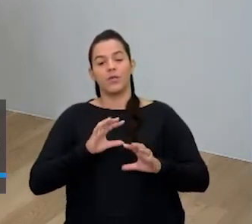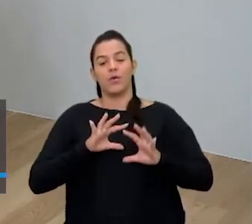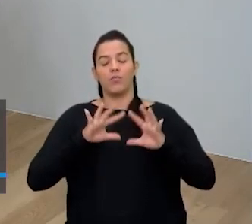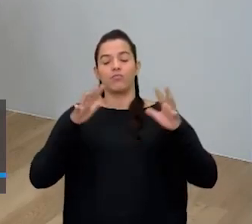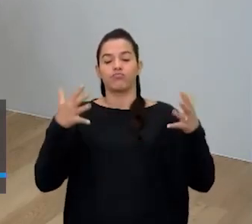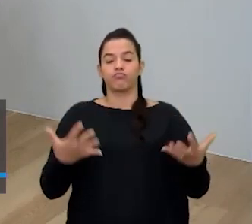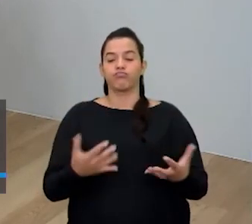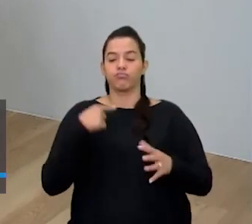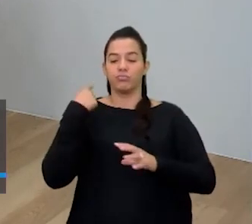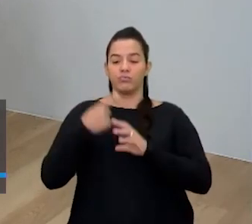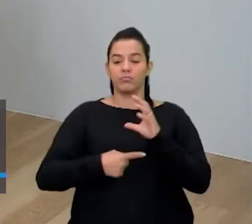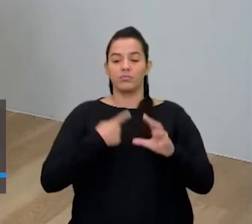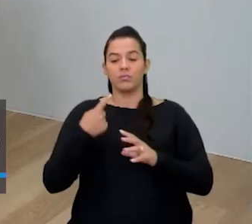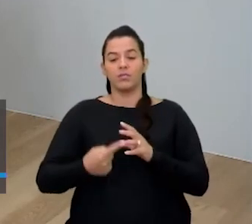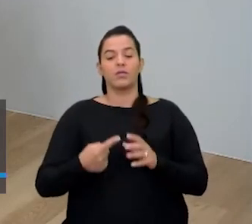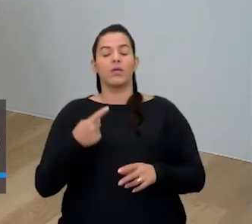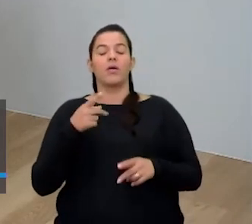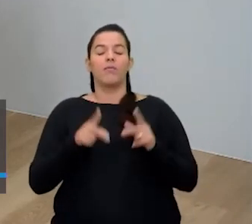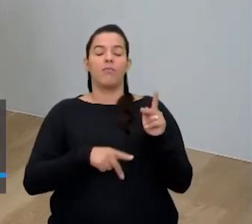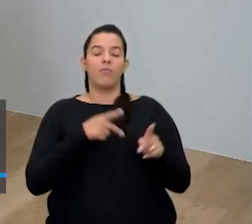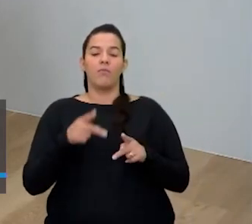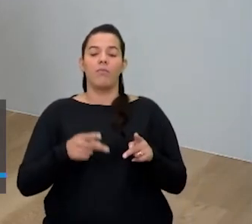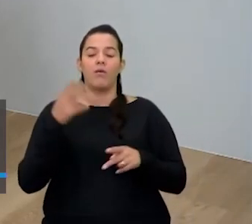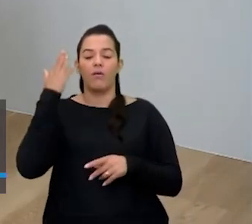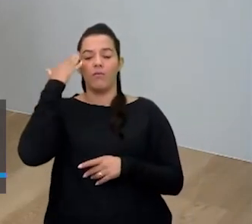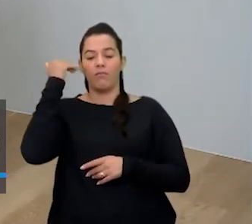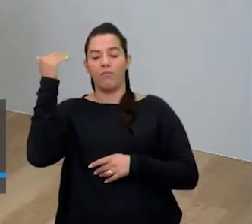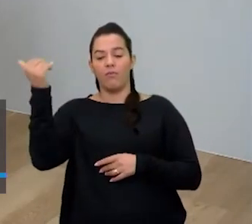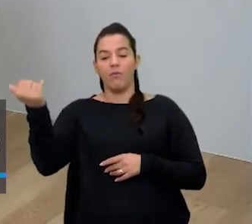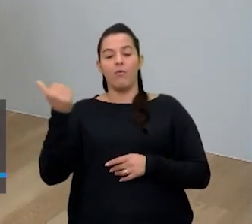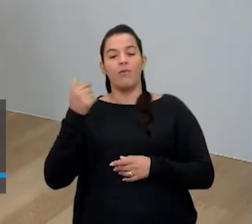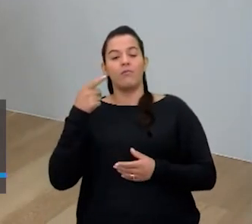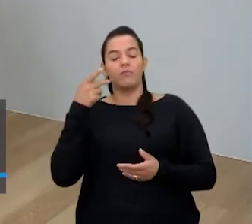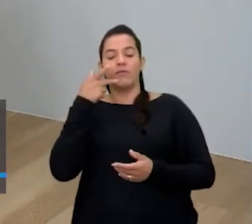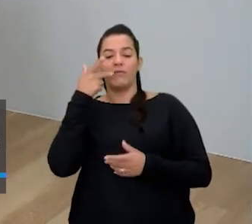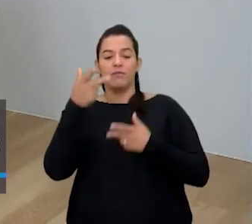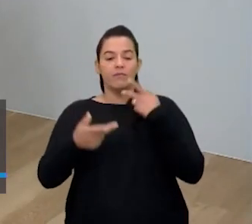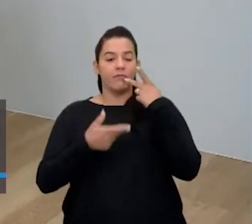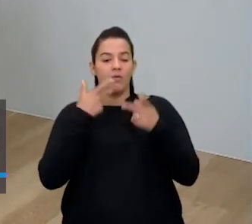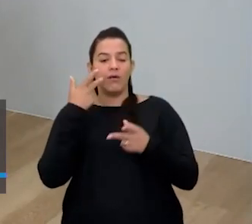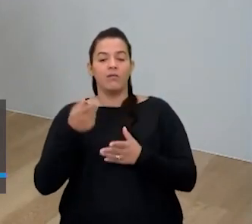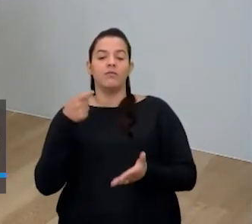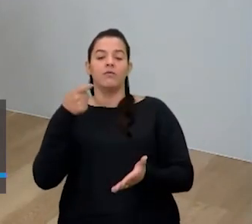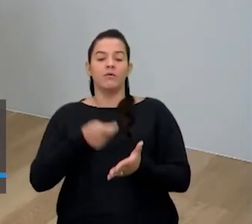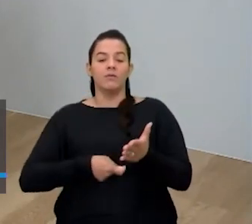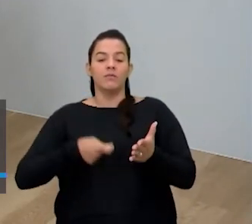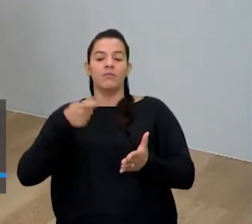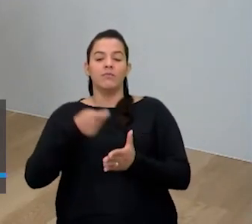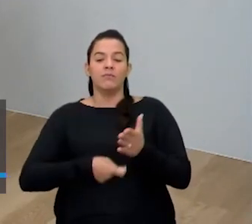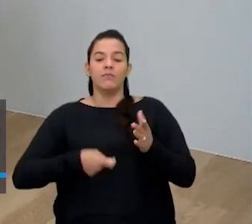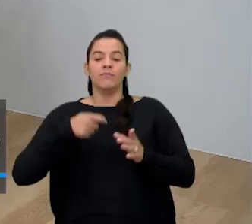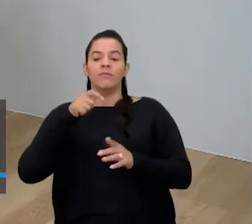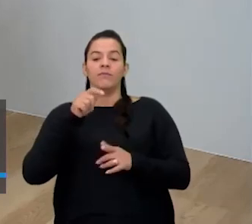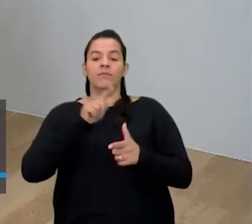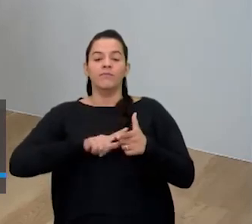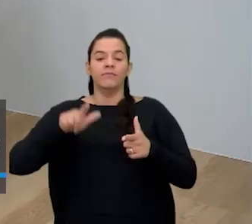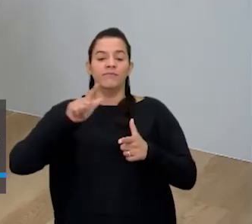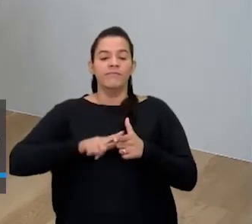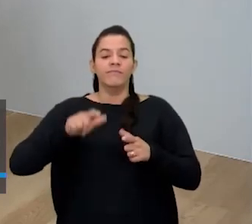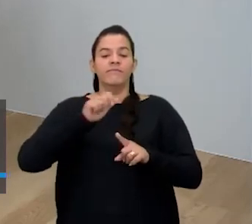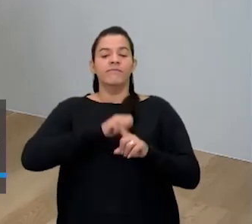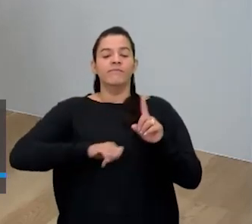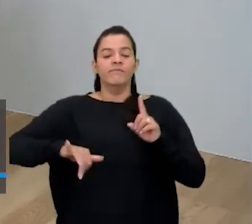global, que são bastante popularizadas, batendo na tecla de que problemas sociais na Eurolândia,